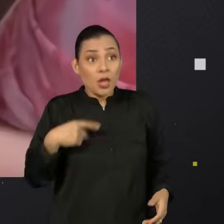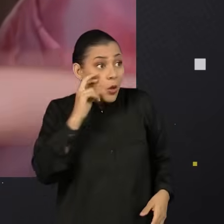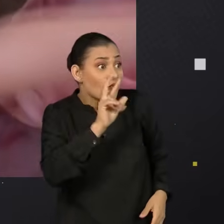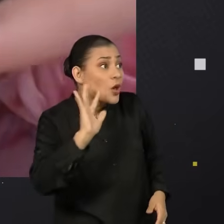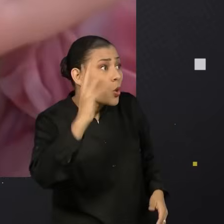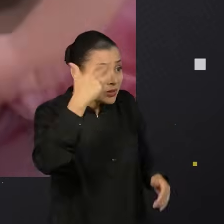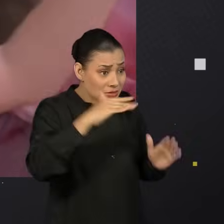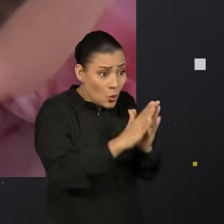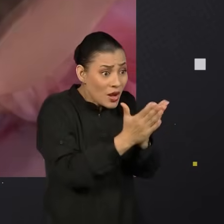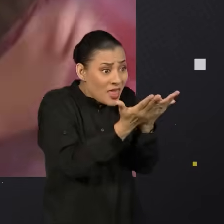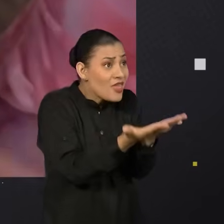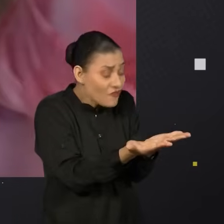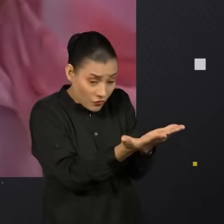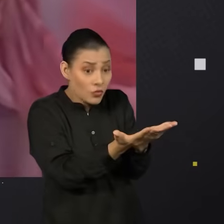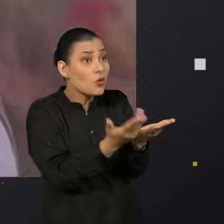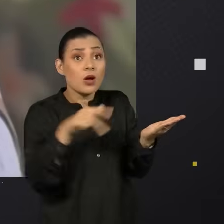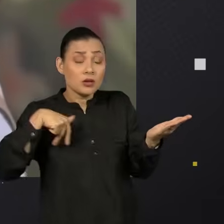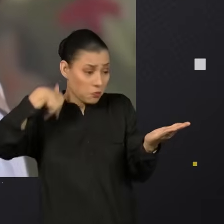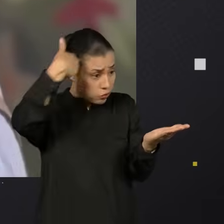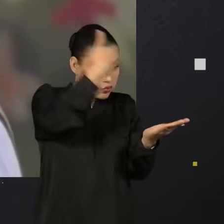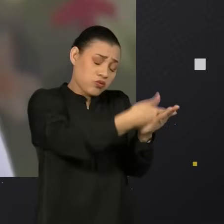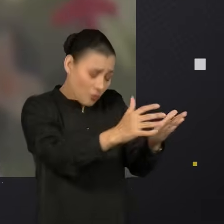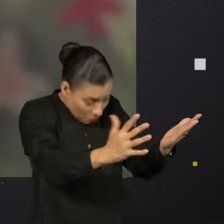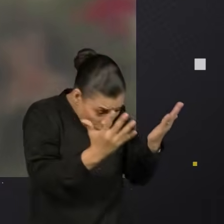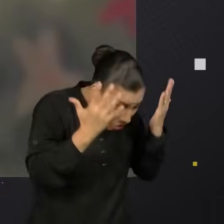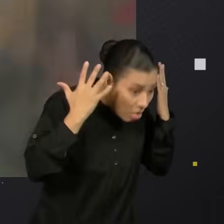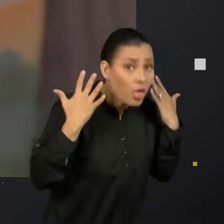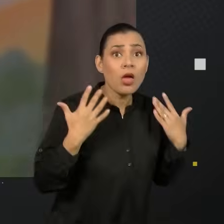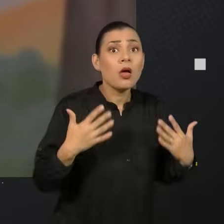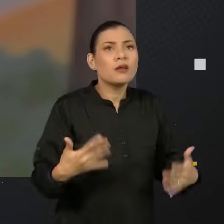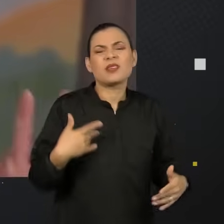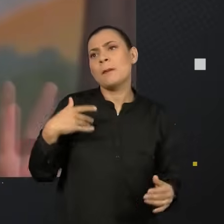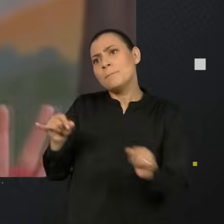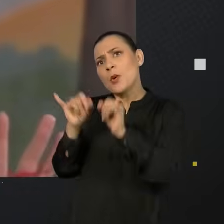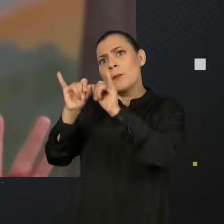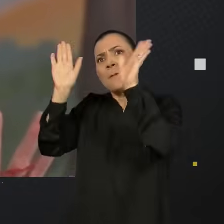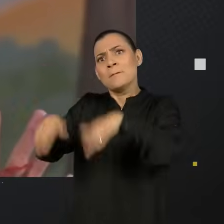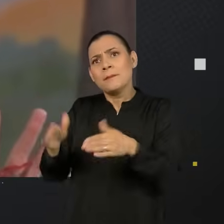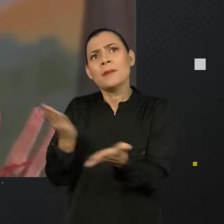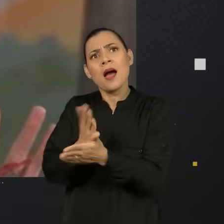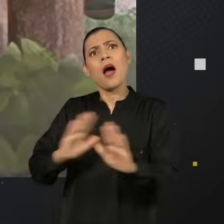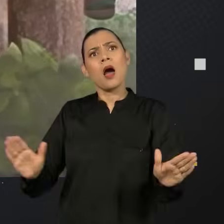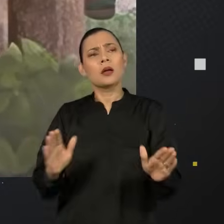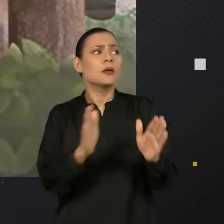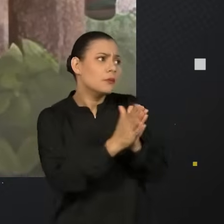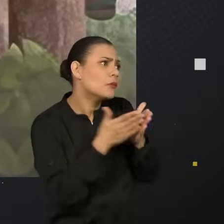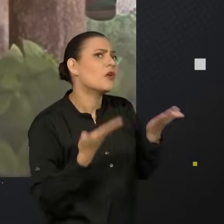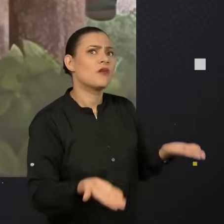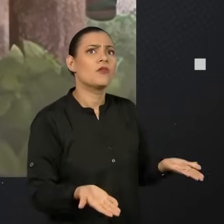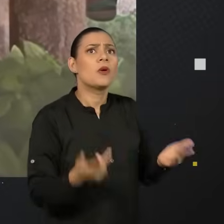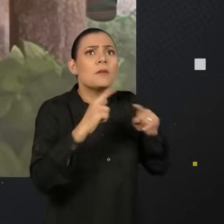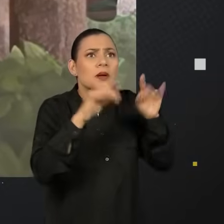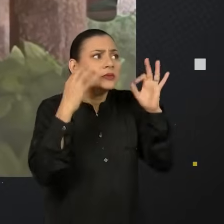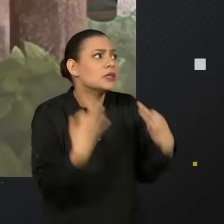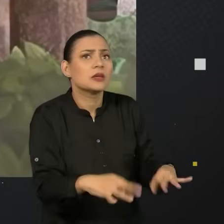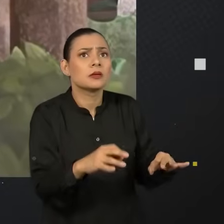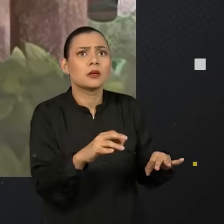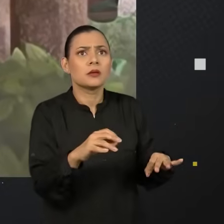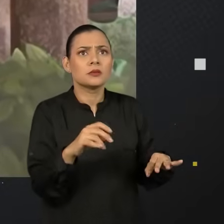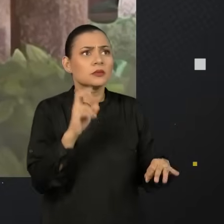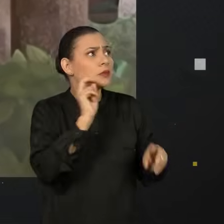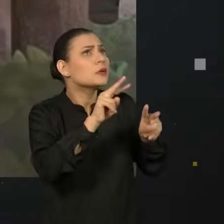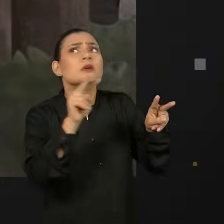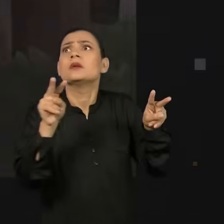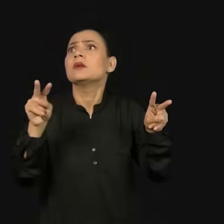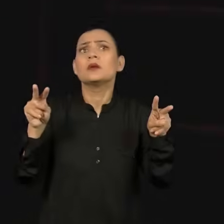A gente caiu dentro daquele livro. Ai, para de falar bobagem, Ju. Eu não sei se a gente está dentro do livro, não. Mas com certeza nós não estamos mais